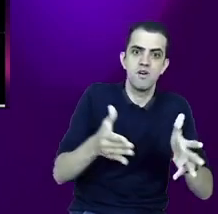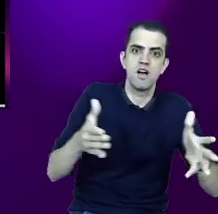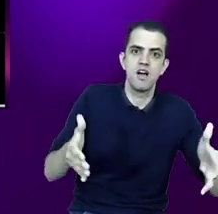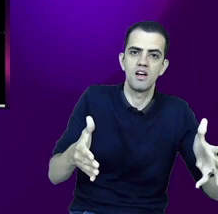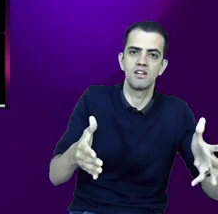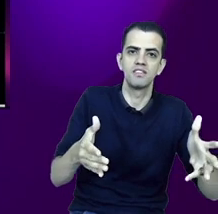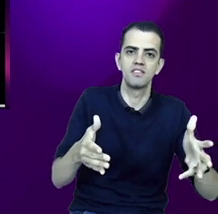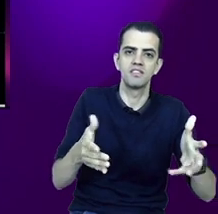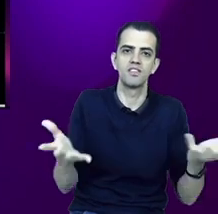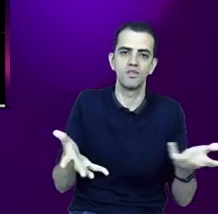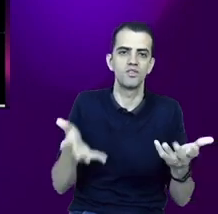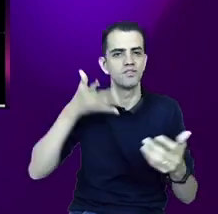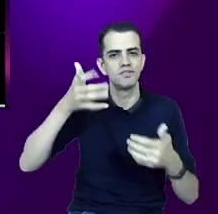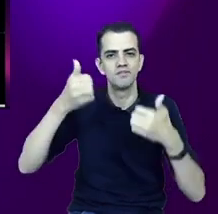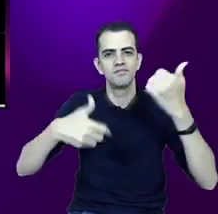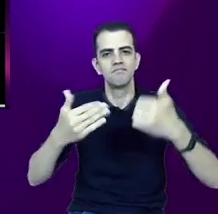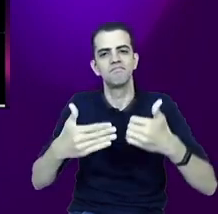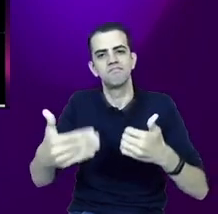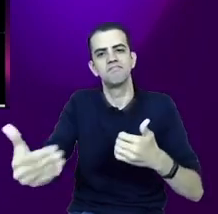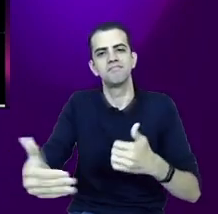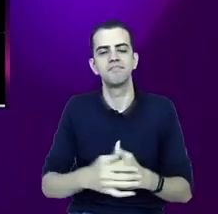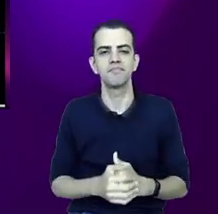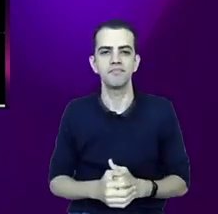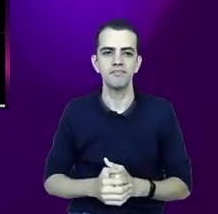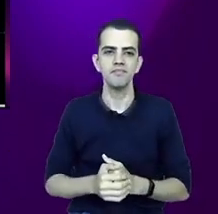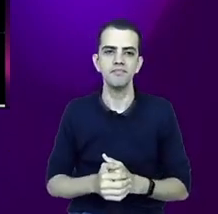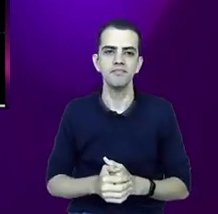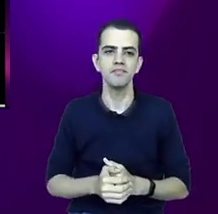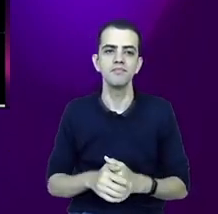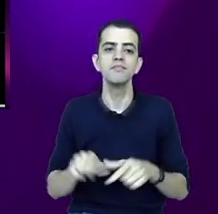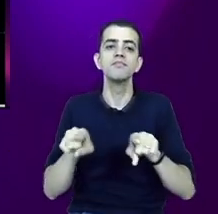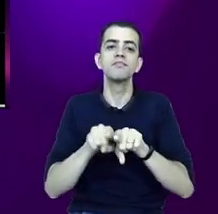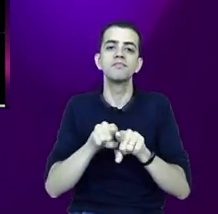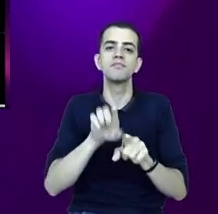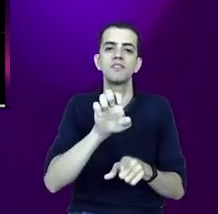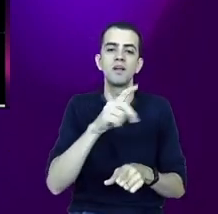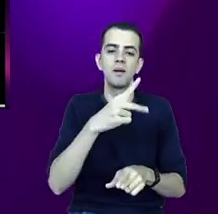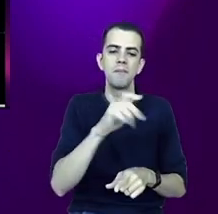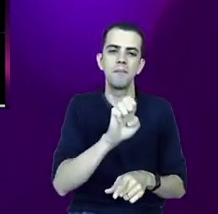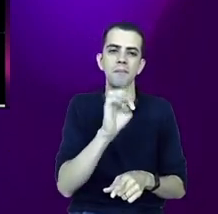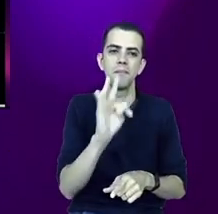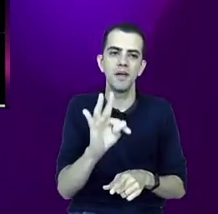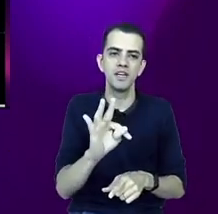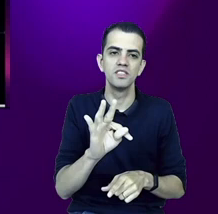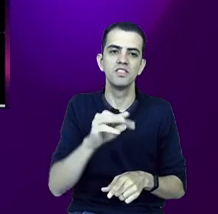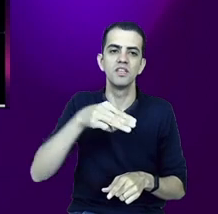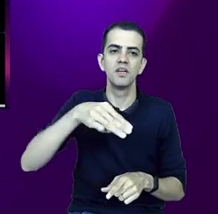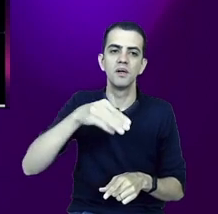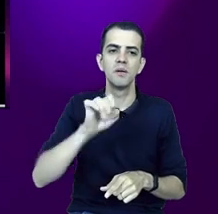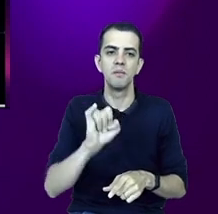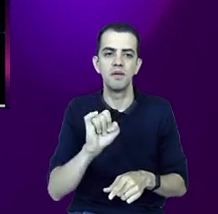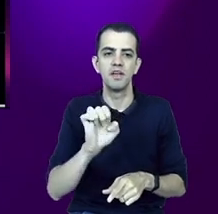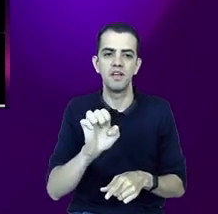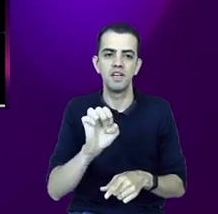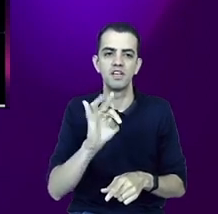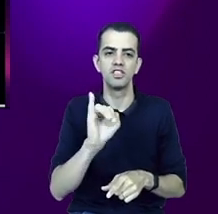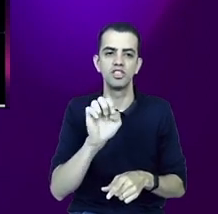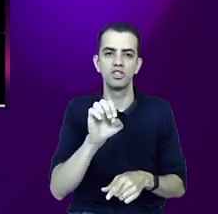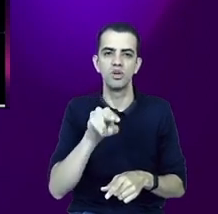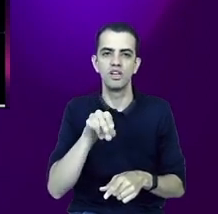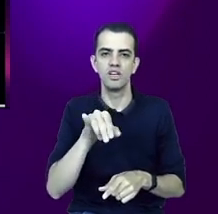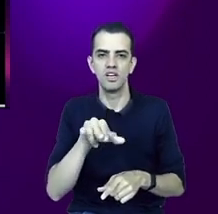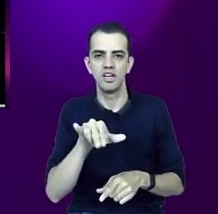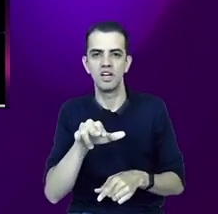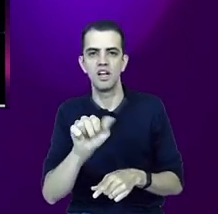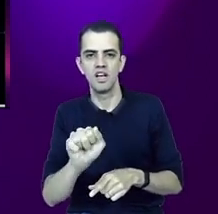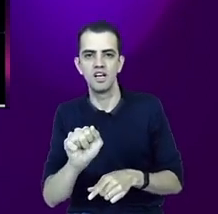a gente vai falar um pouco disso mais à frente. Outras sequências, como o PET de que não é uma sequência, né, mas é um outro exame,